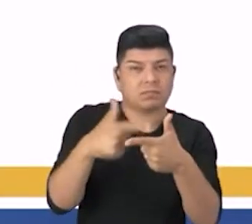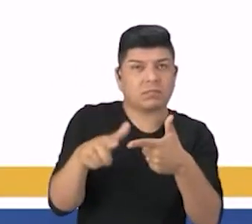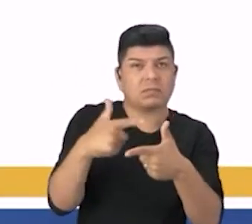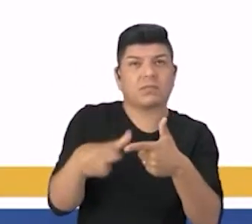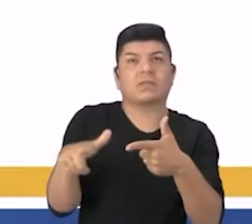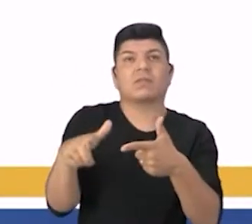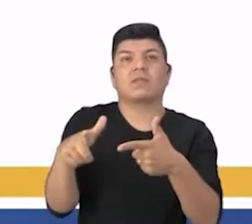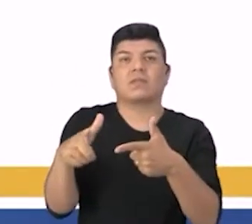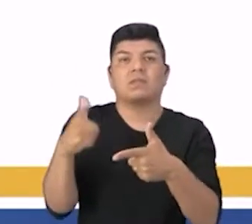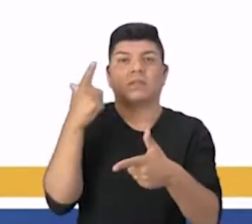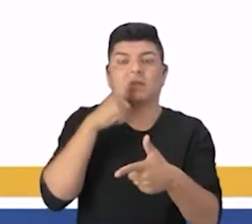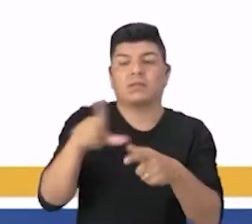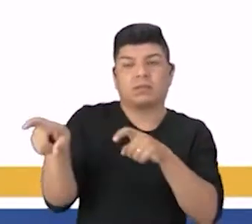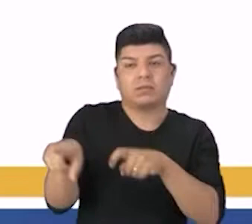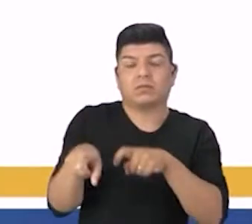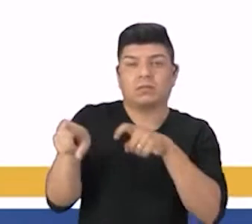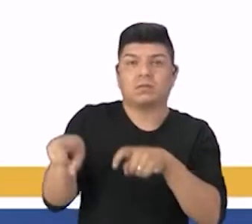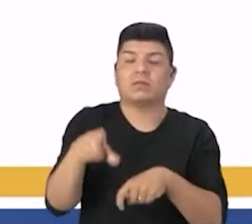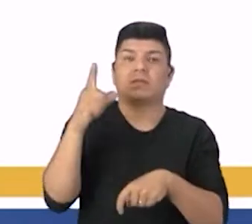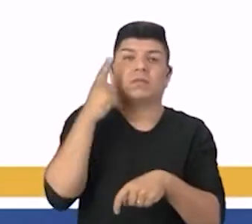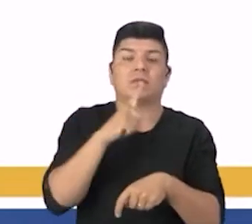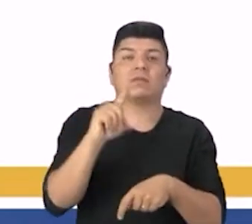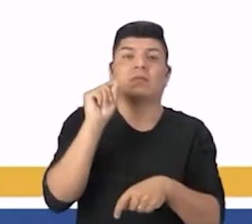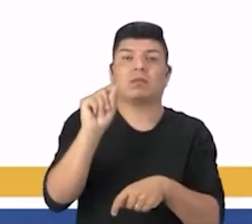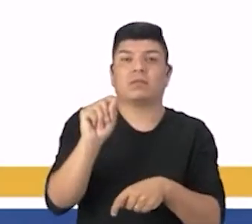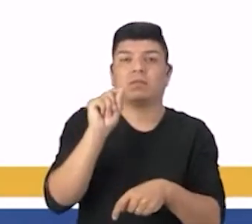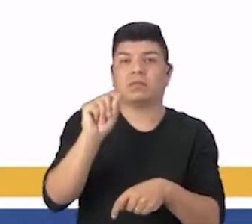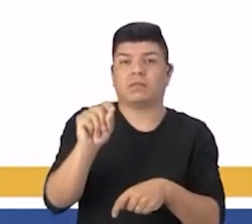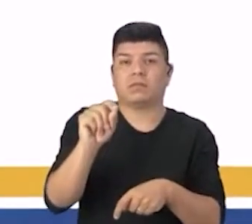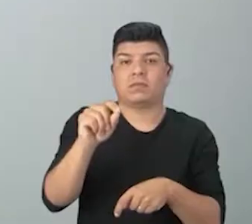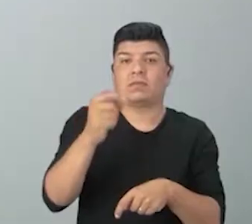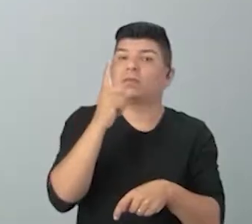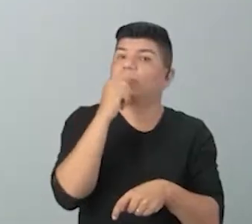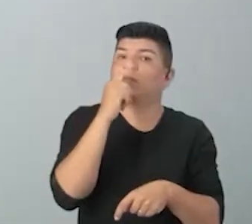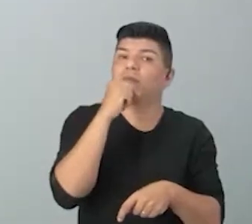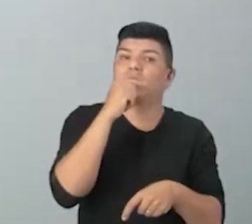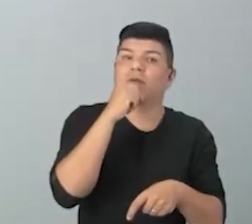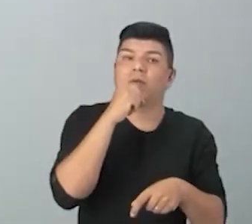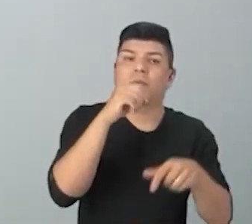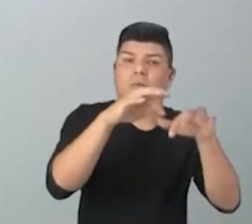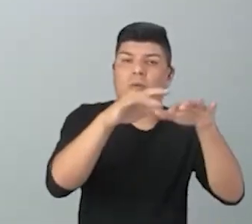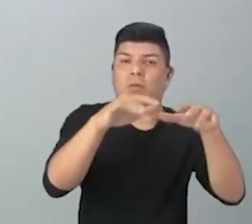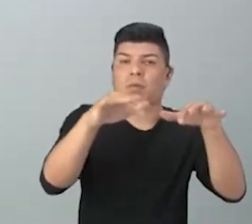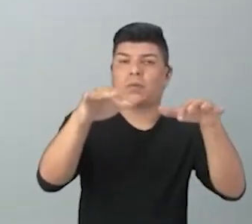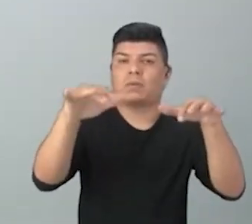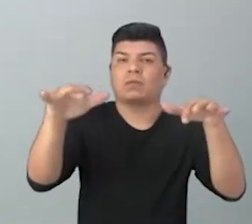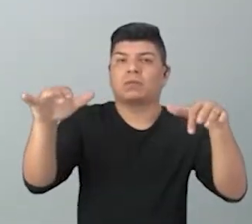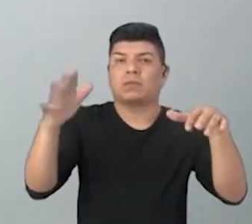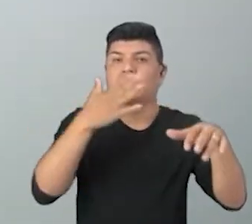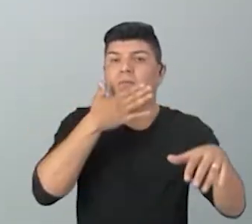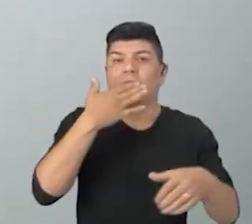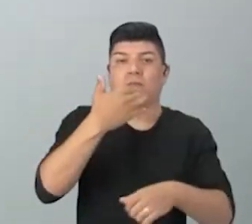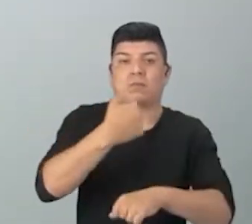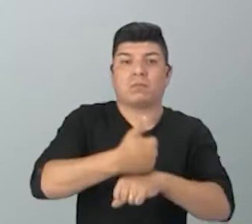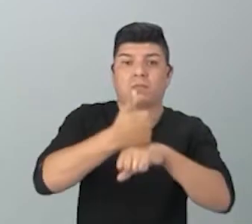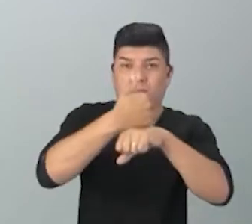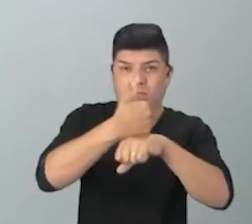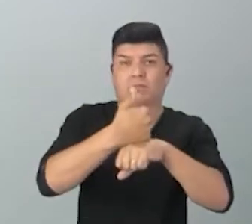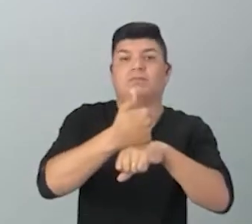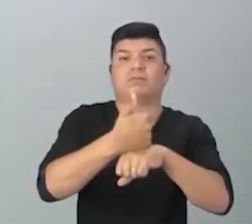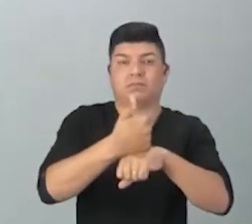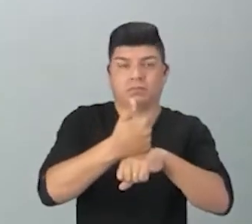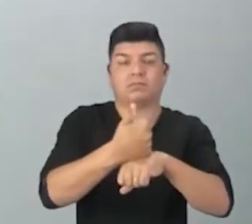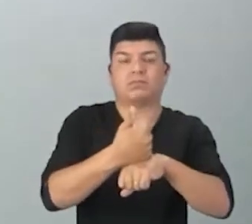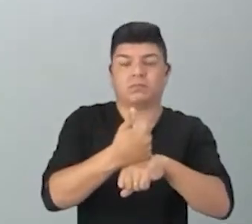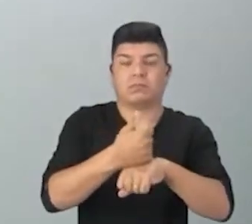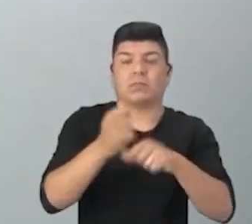agricultura e consegue fazer a irrigação de maneira mais adequada isso agricultura de